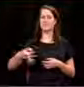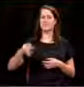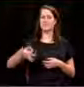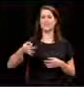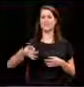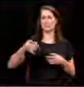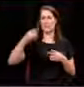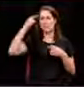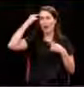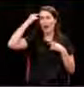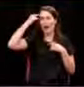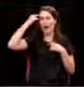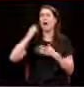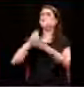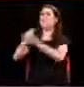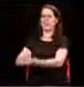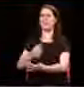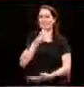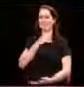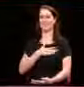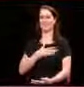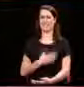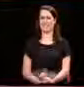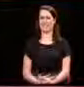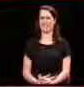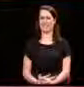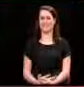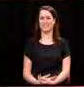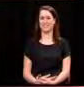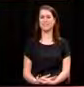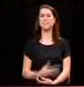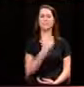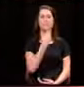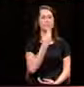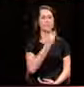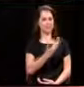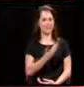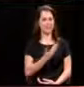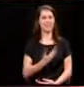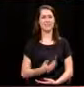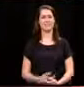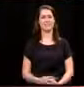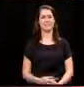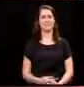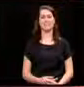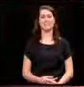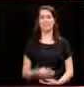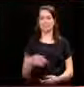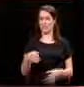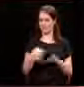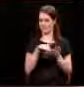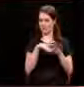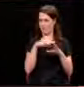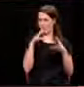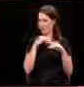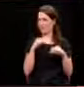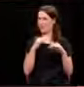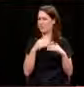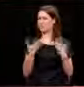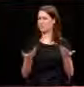a apoiá-lo. António, muito obrigado, então, António, por se ter juntado à conversa. Fica também o convite para